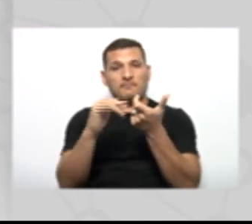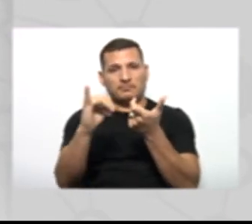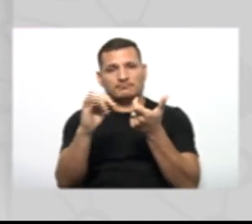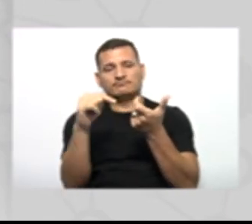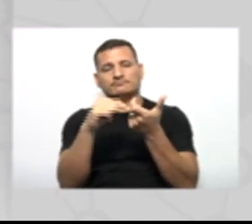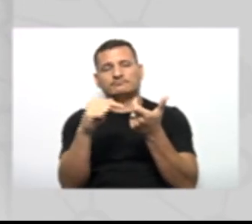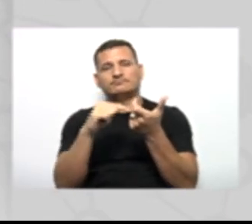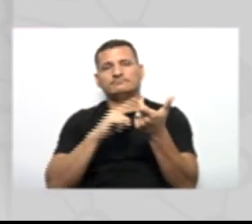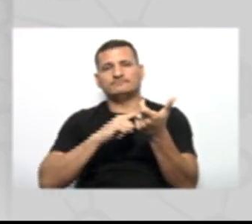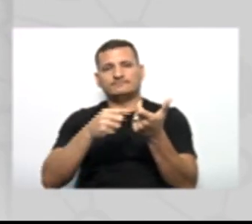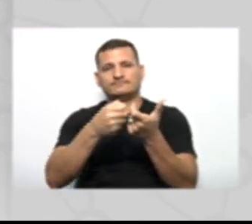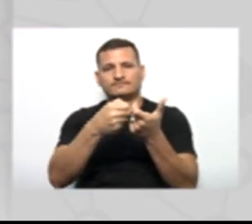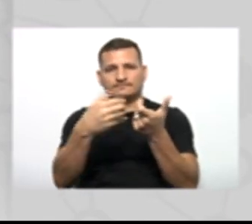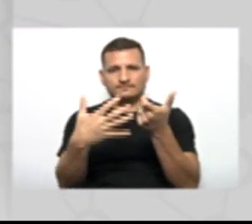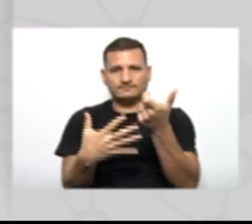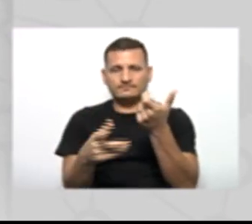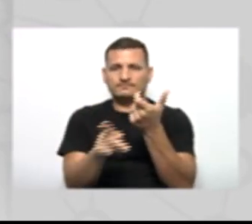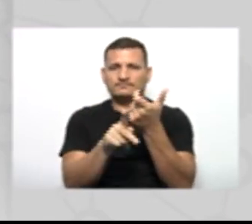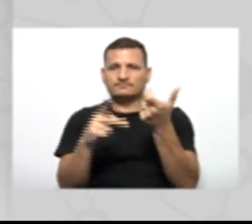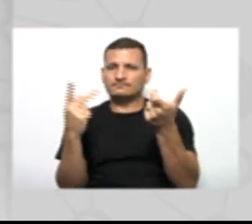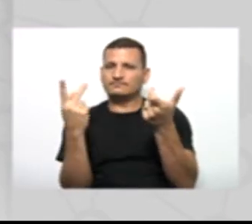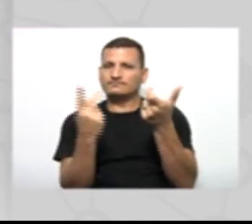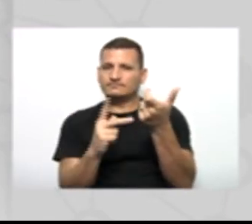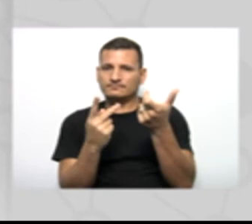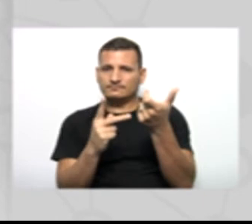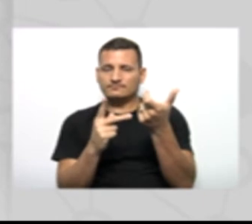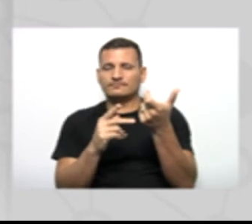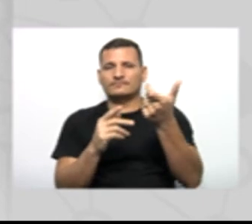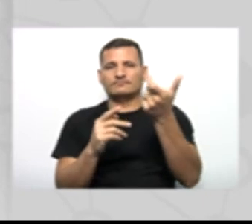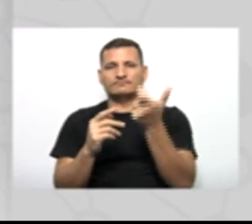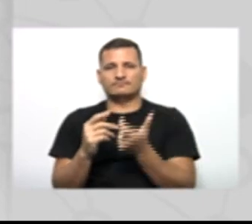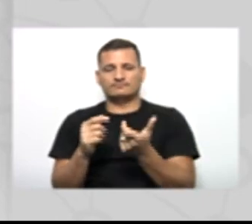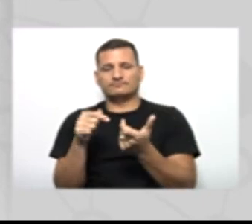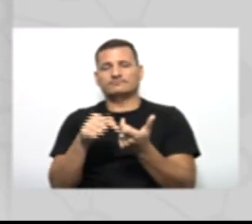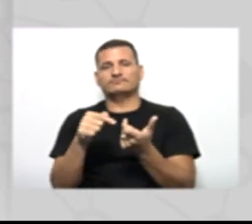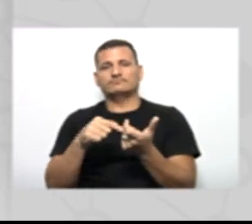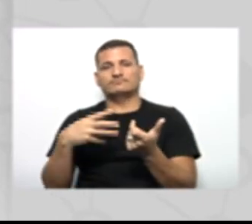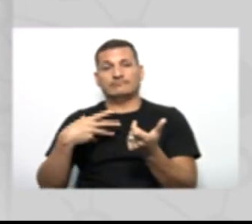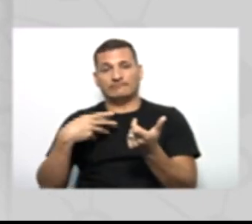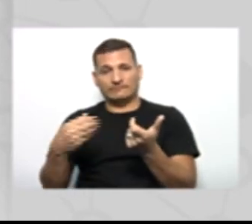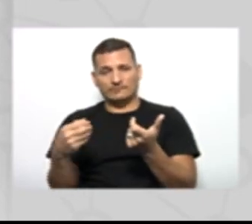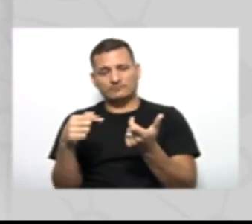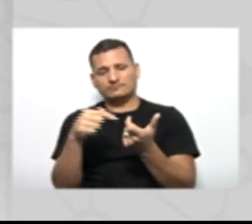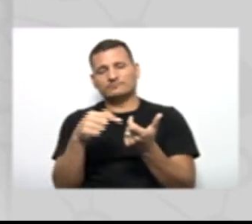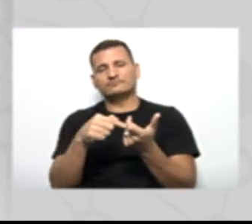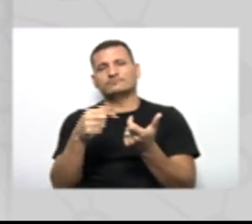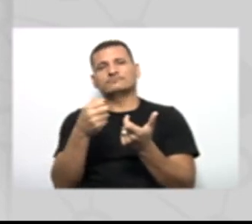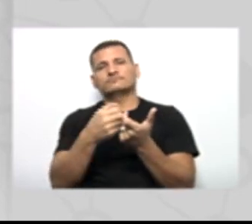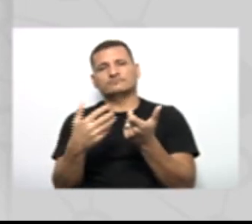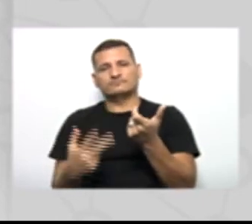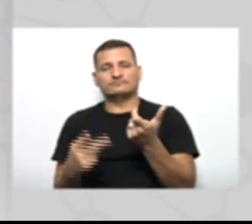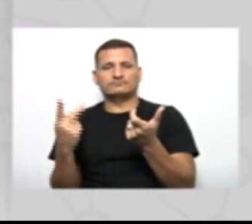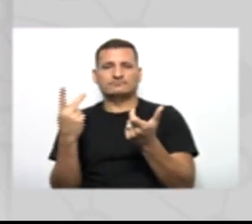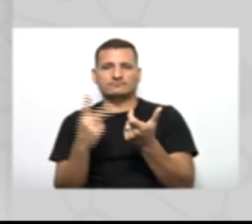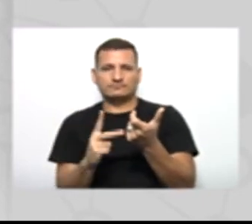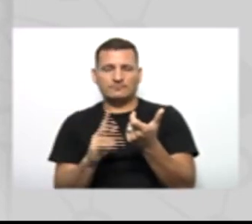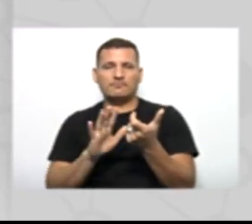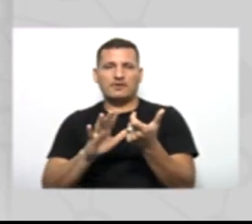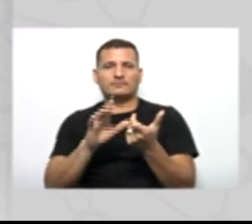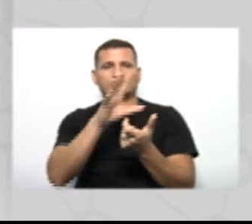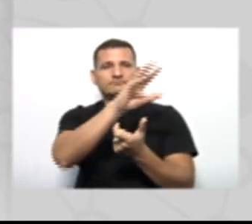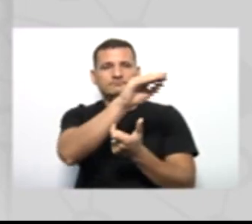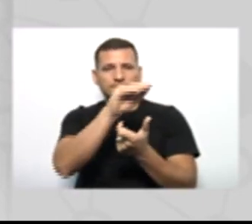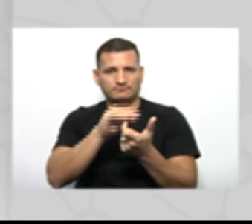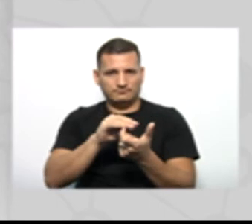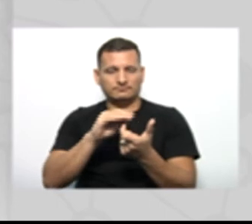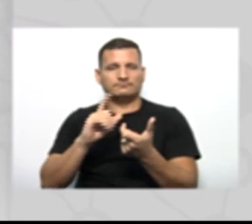características próprias dela, e nós temos uma classe chamada classe filha, que também possui suas próprias características, mas que é